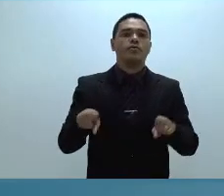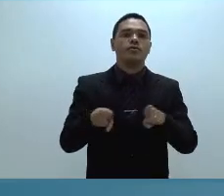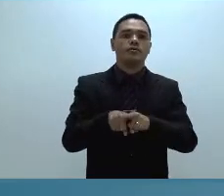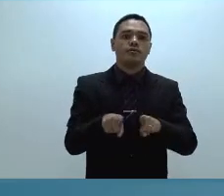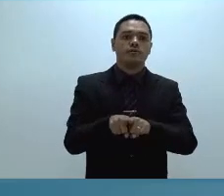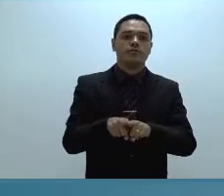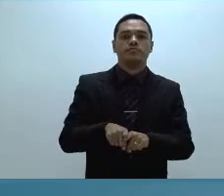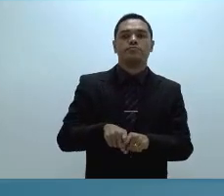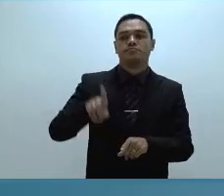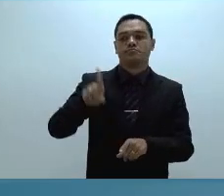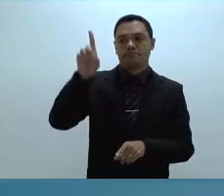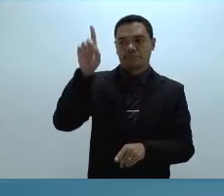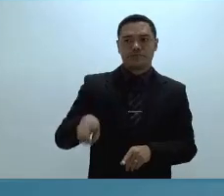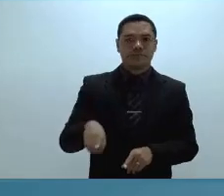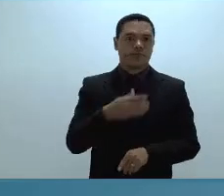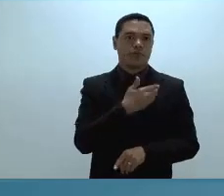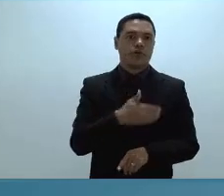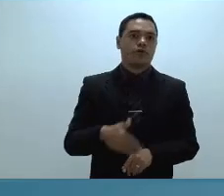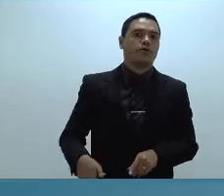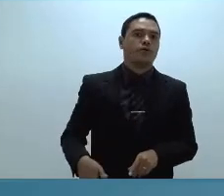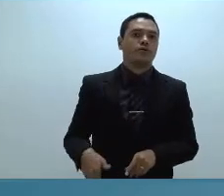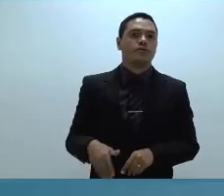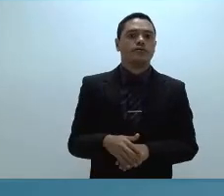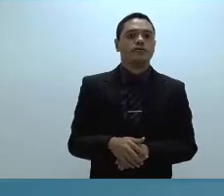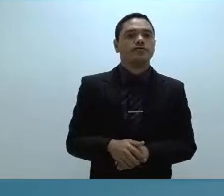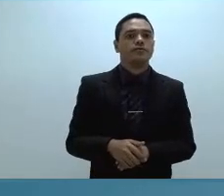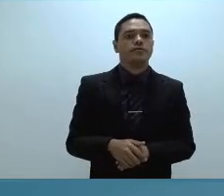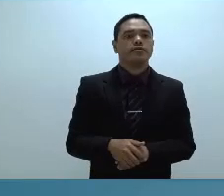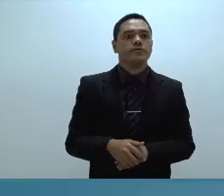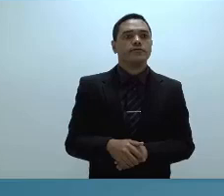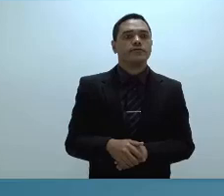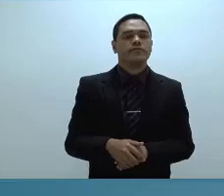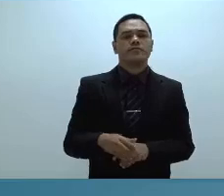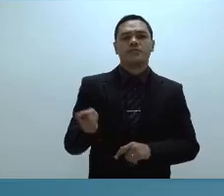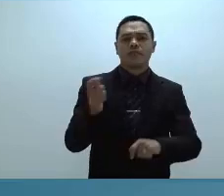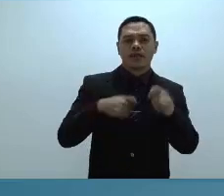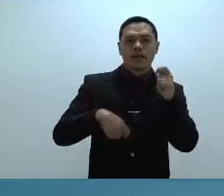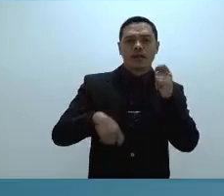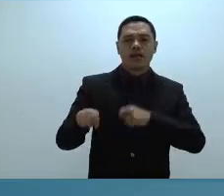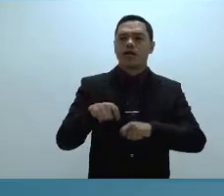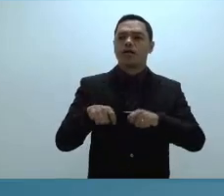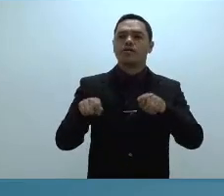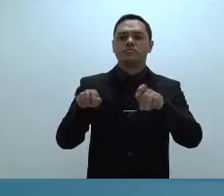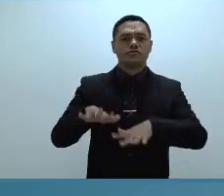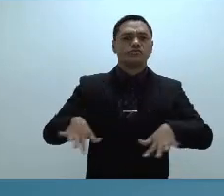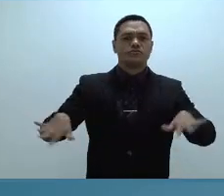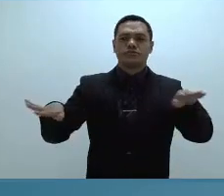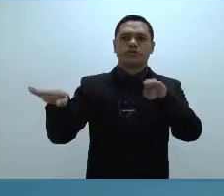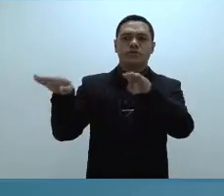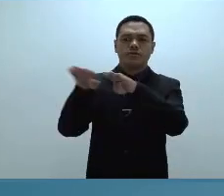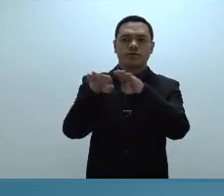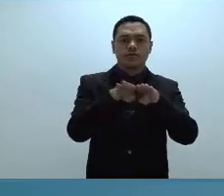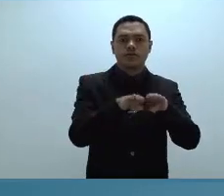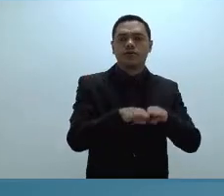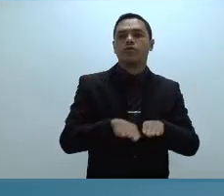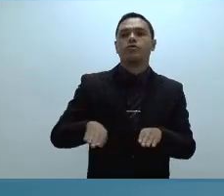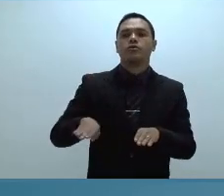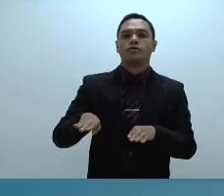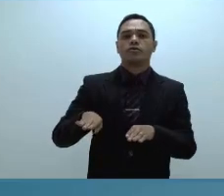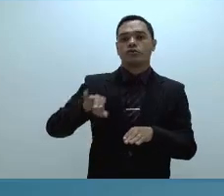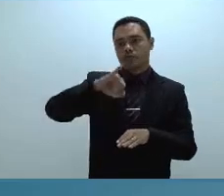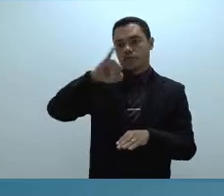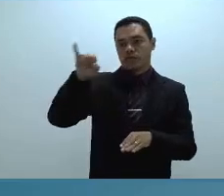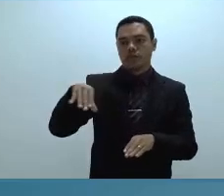Nesse sentido, analisando as interações do direito administrativo com outros campos, José dos Santos Carvalho Filho